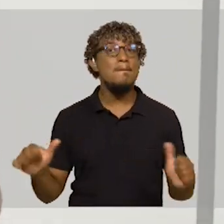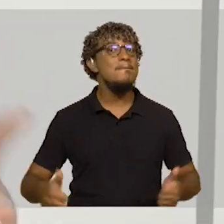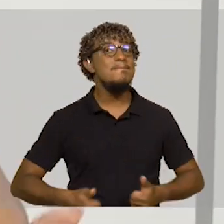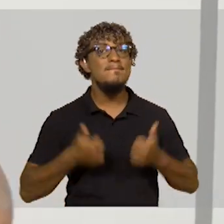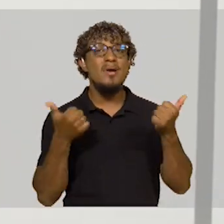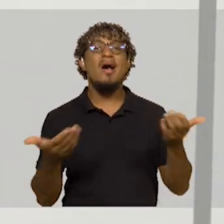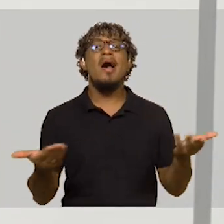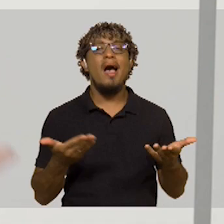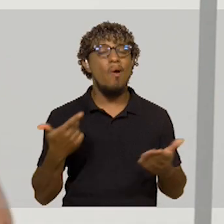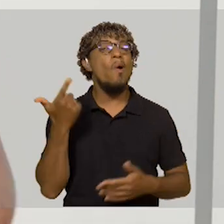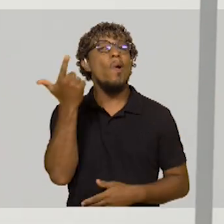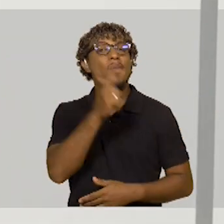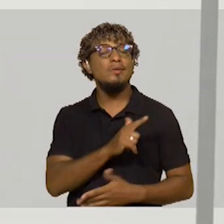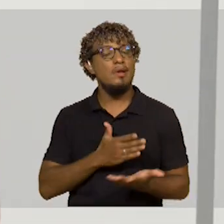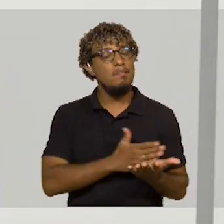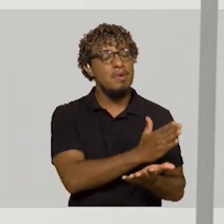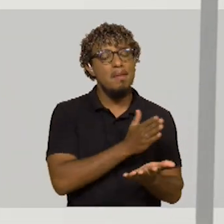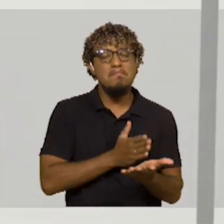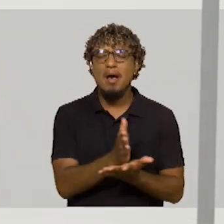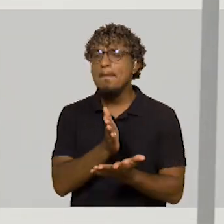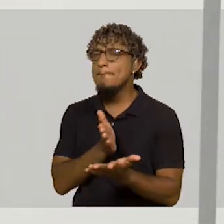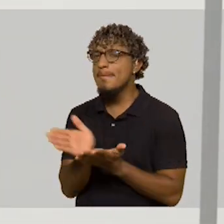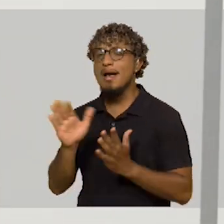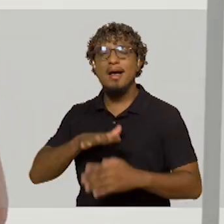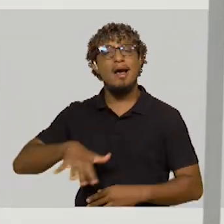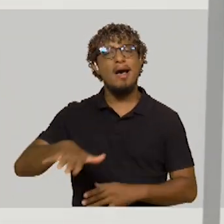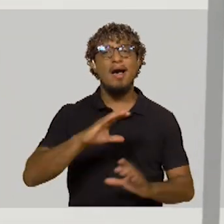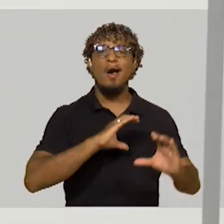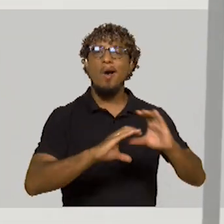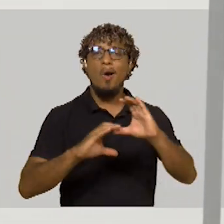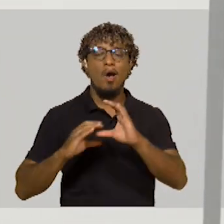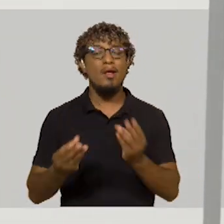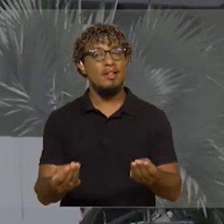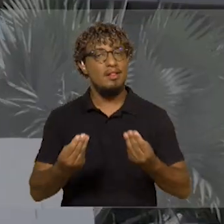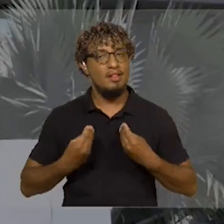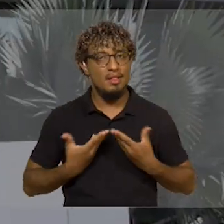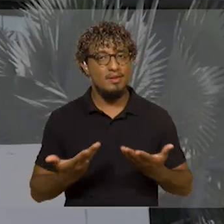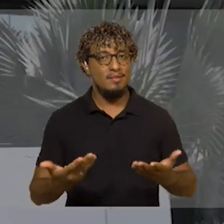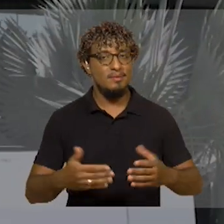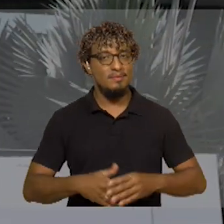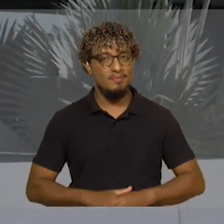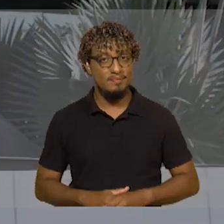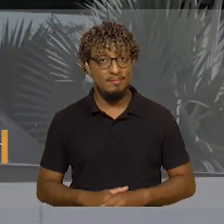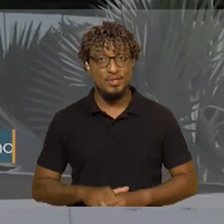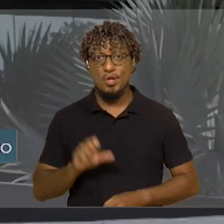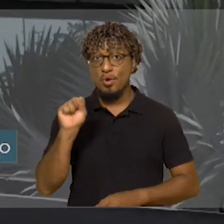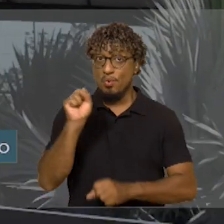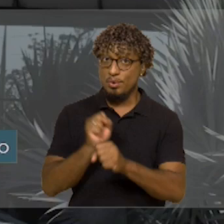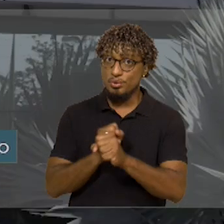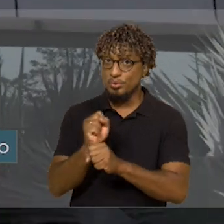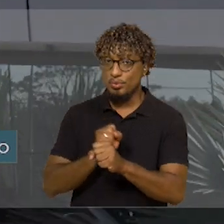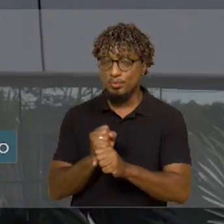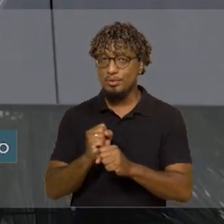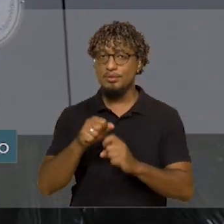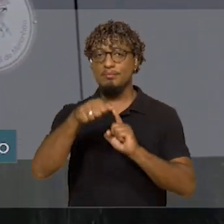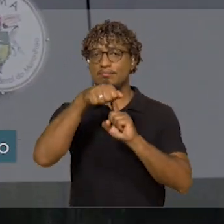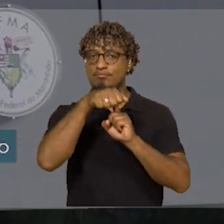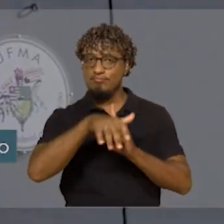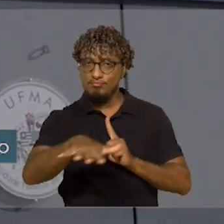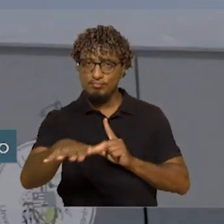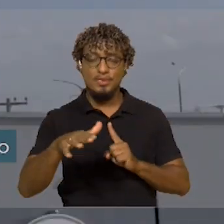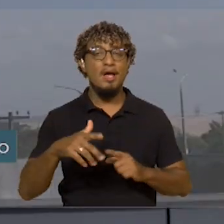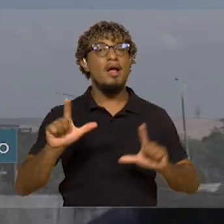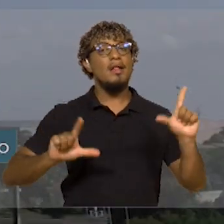consigo lidar nas mais diversas possibilidades que a comunicação ela me proporciona. Nesses 8 anos de transmissão, a TV UFMA